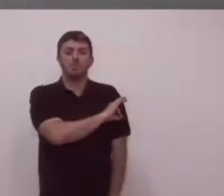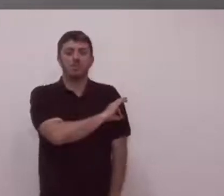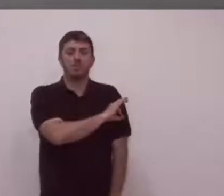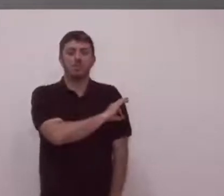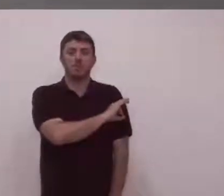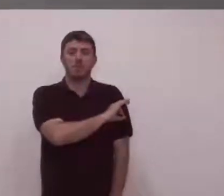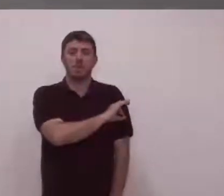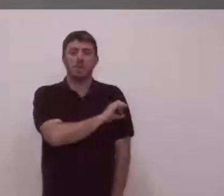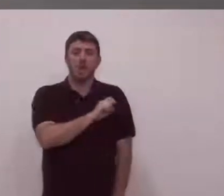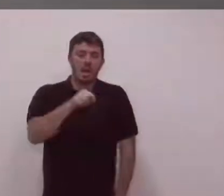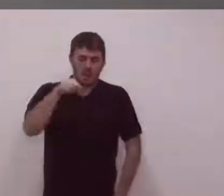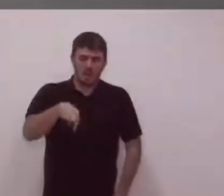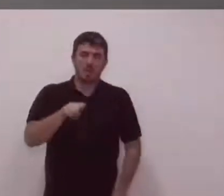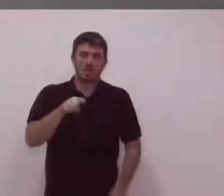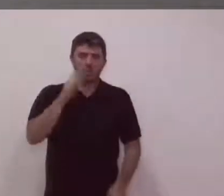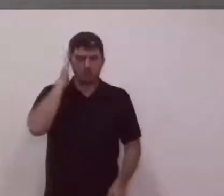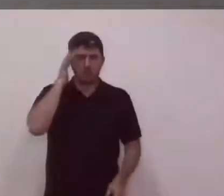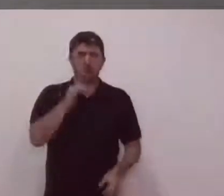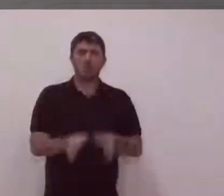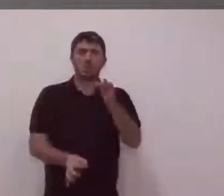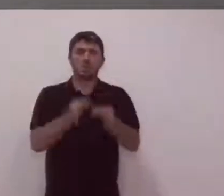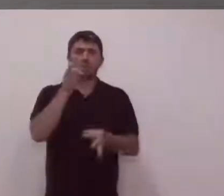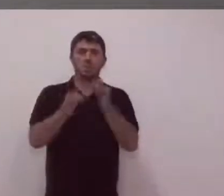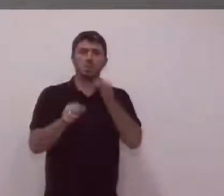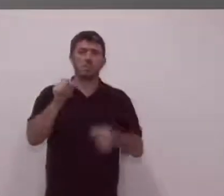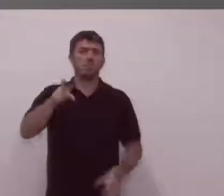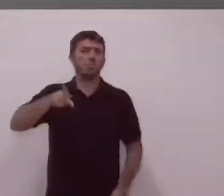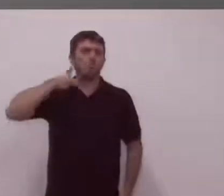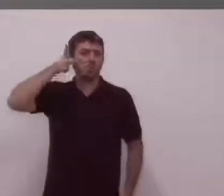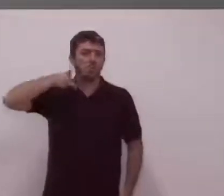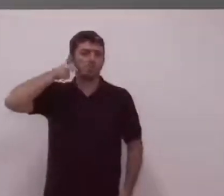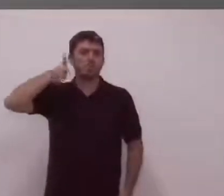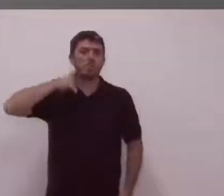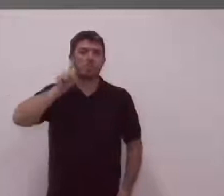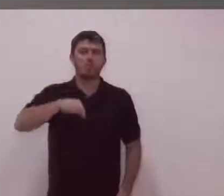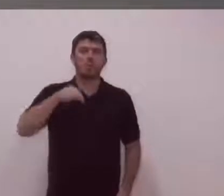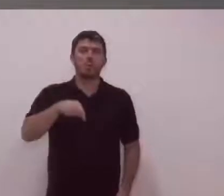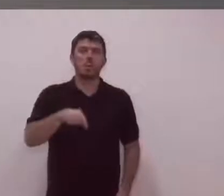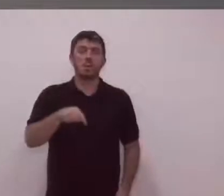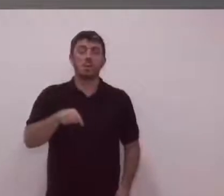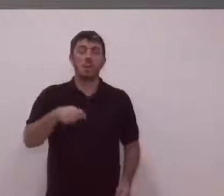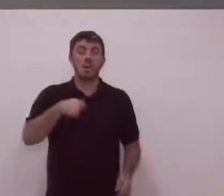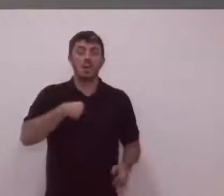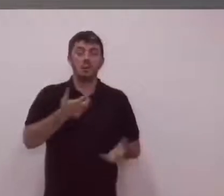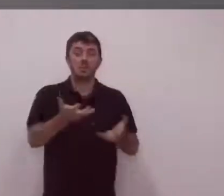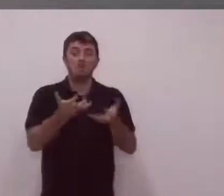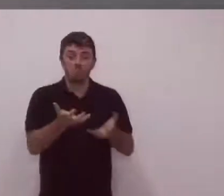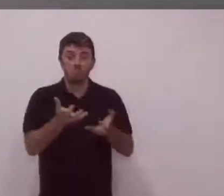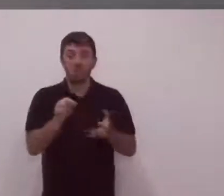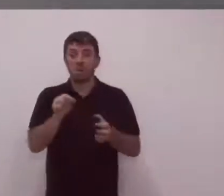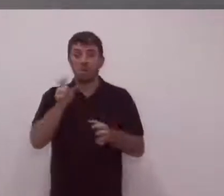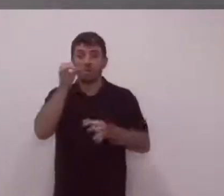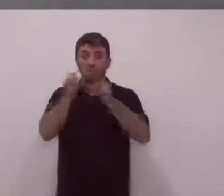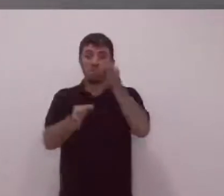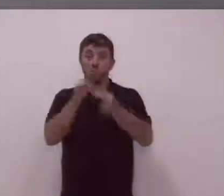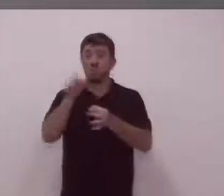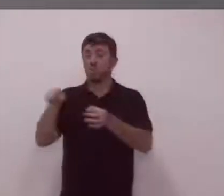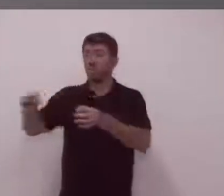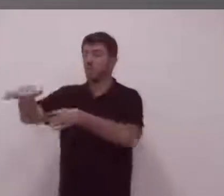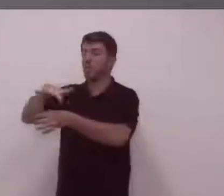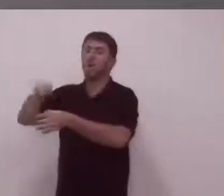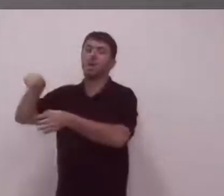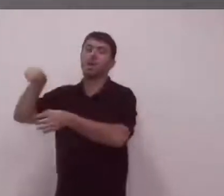político e eu quero que o julgamento seja feito na esfera judicial e se o